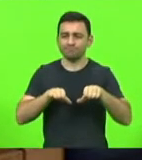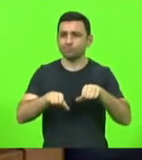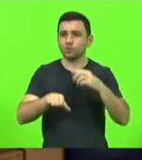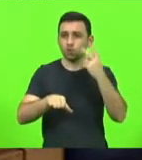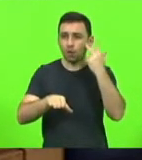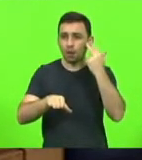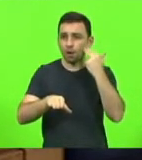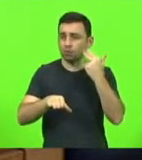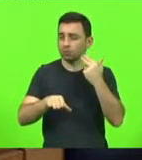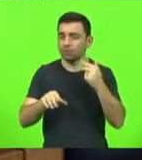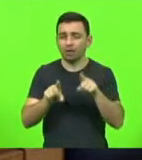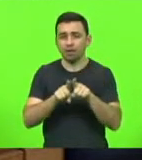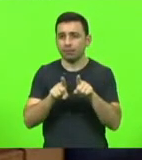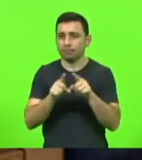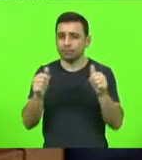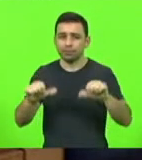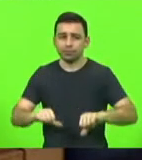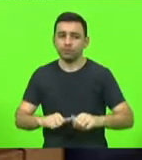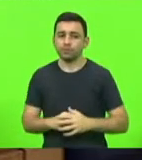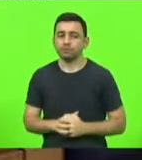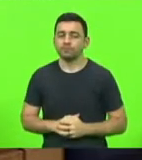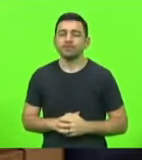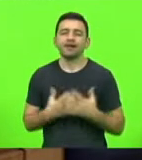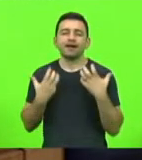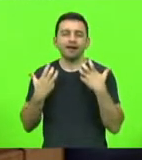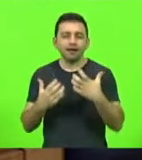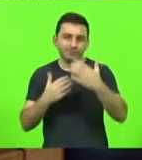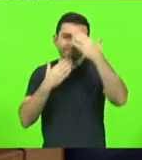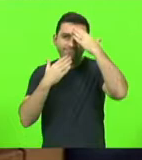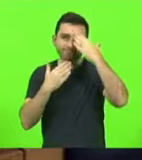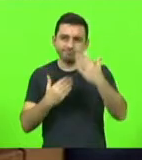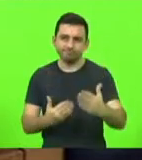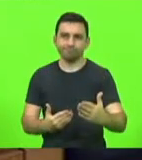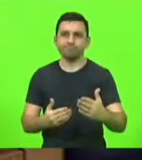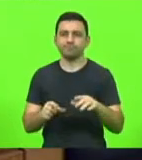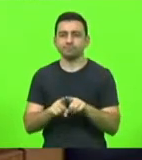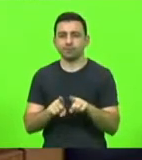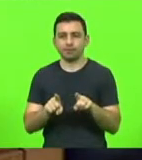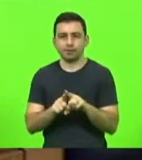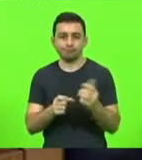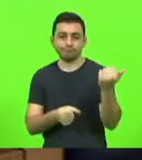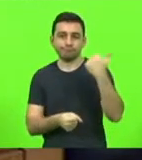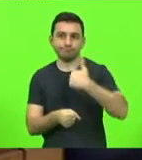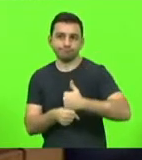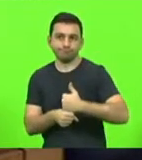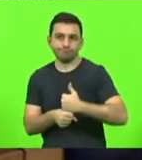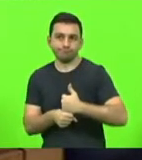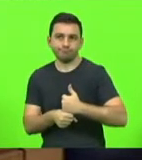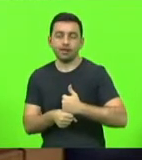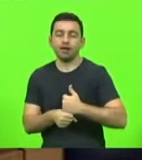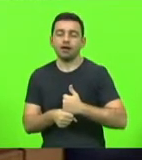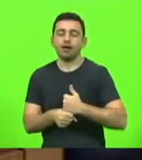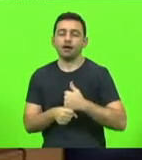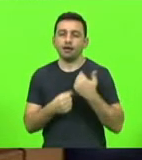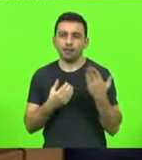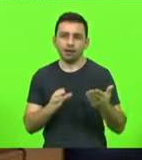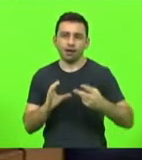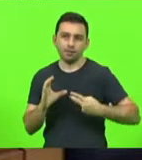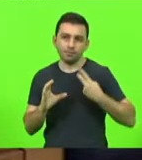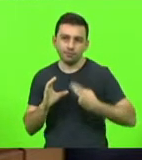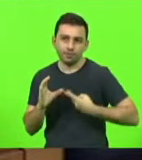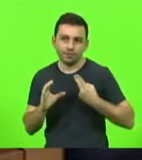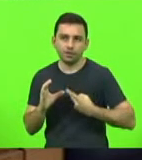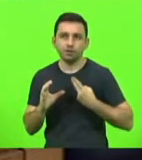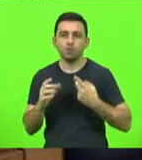pista central. Só queria fazer também um agradecimento à nossa suplente, que assumiu agora a Câmara de Vereadores do município de